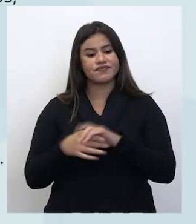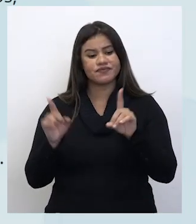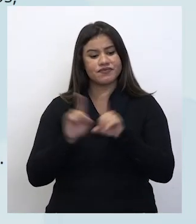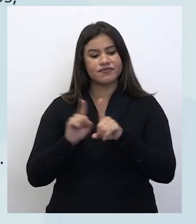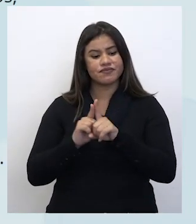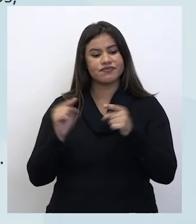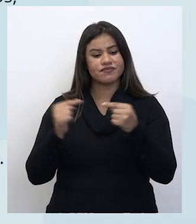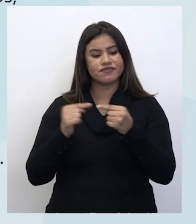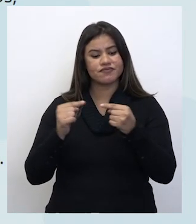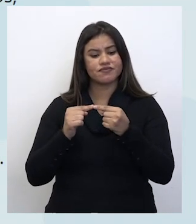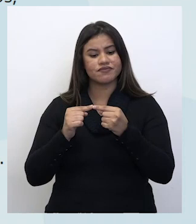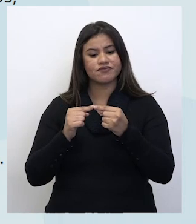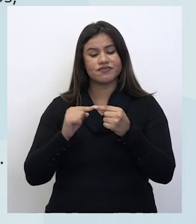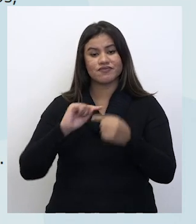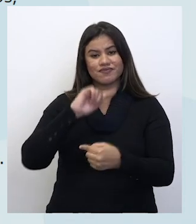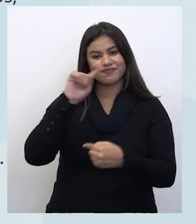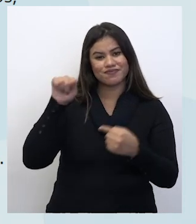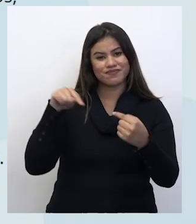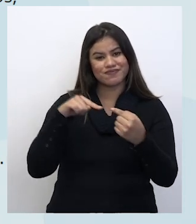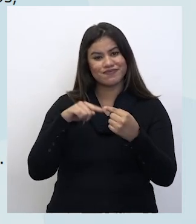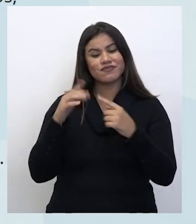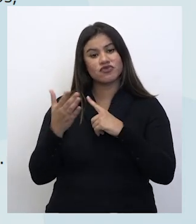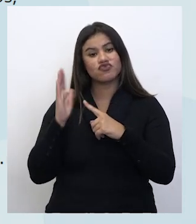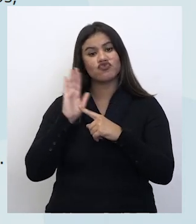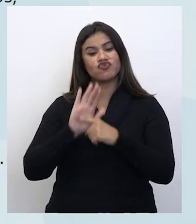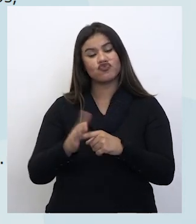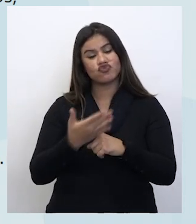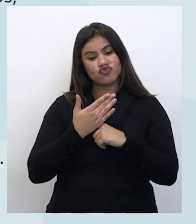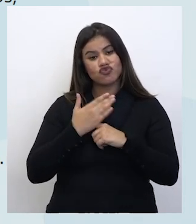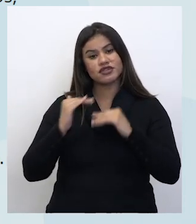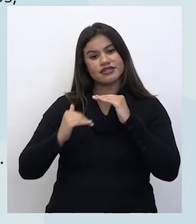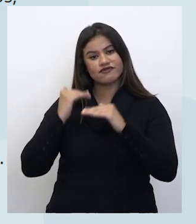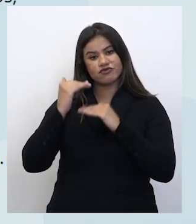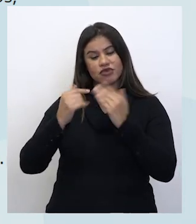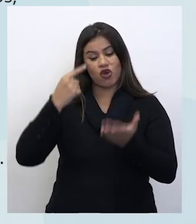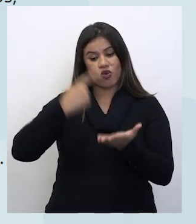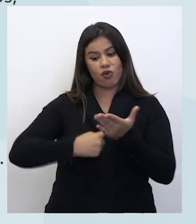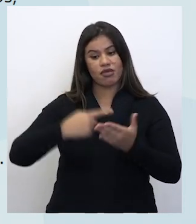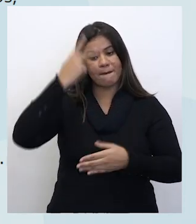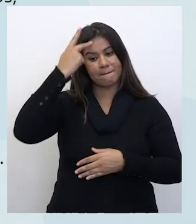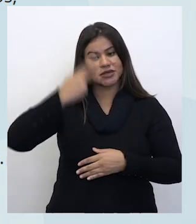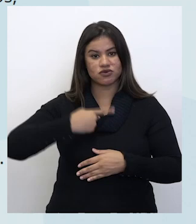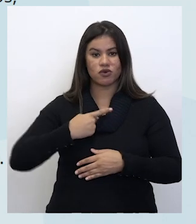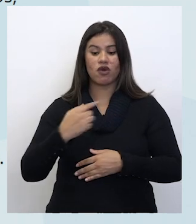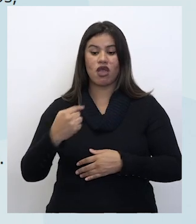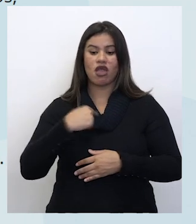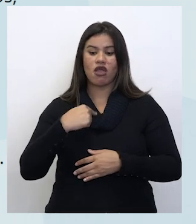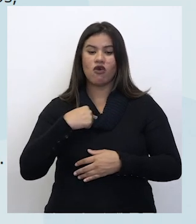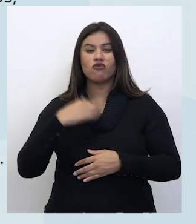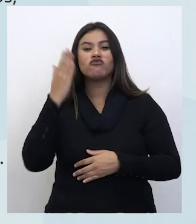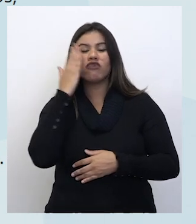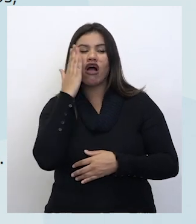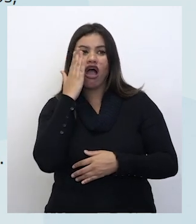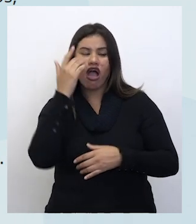de metas no nosso desenvolvimento. Então, é um pacto comigo mesmo, quando eu me conheço melhor, quando eu começo